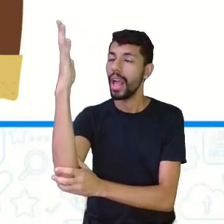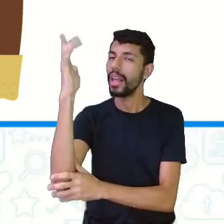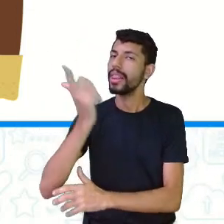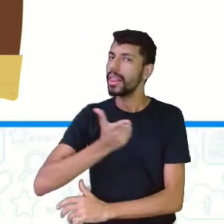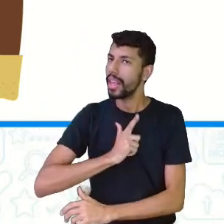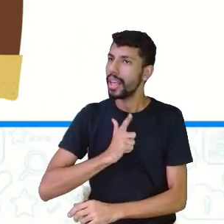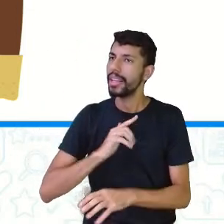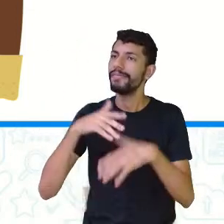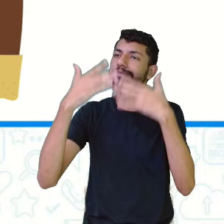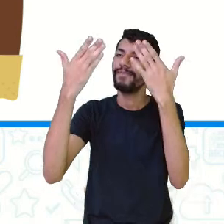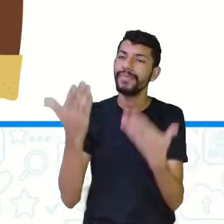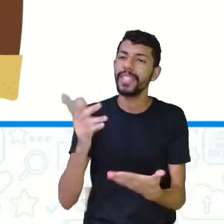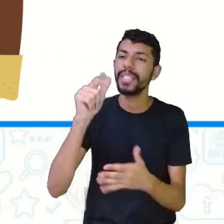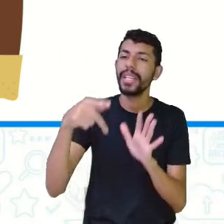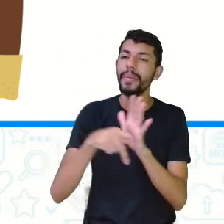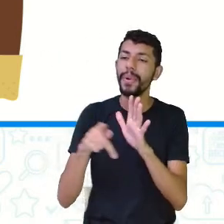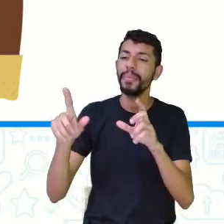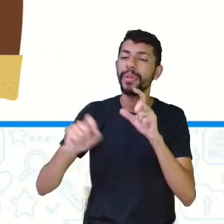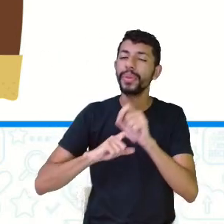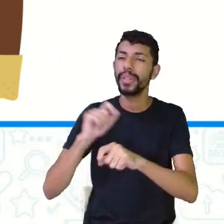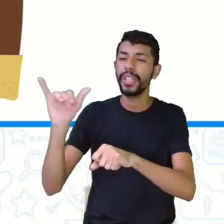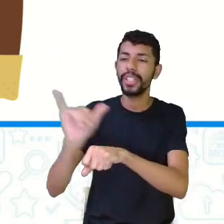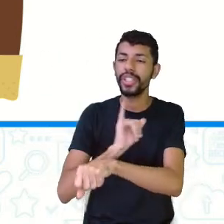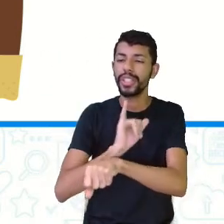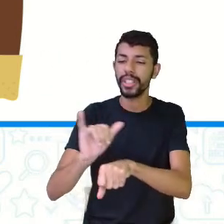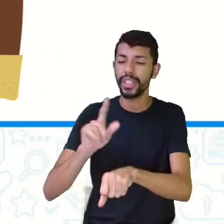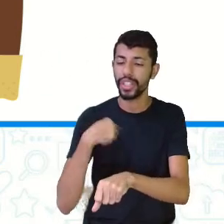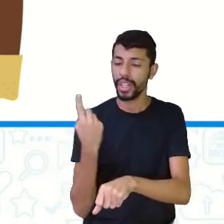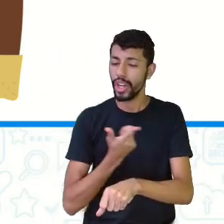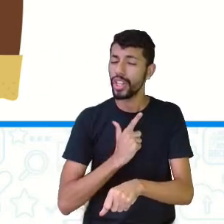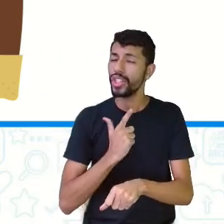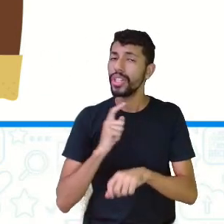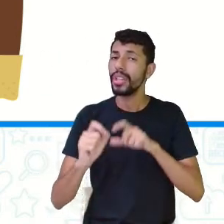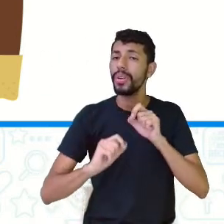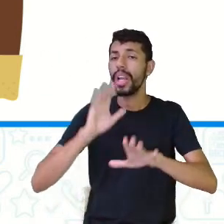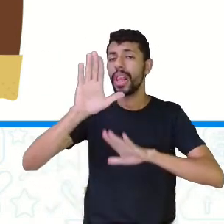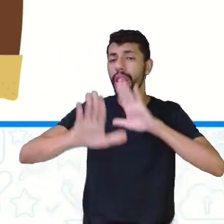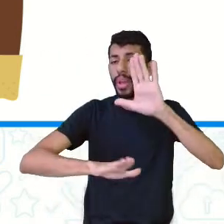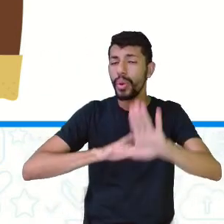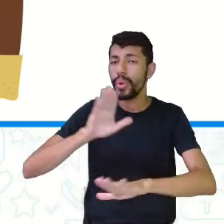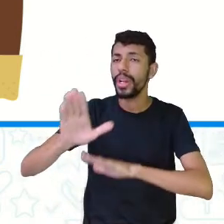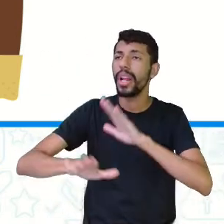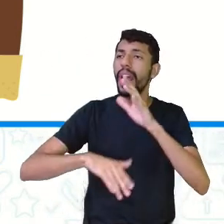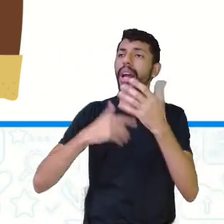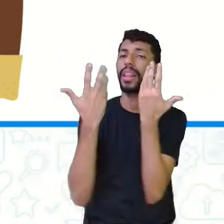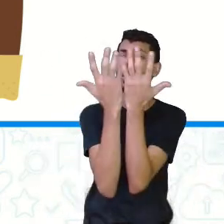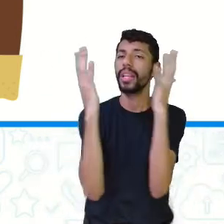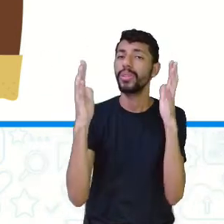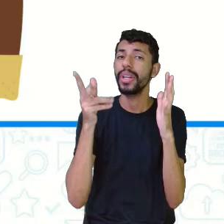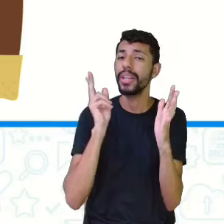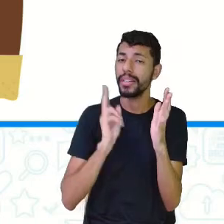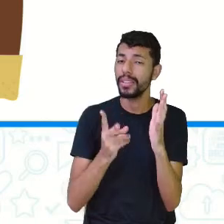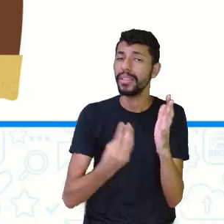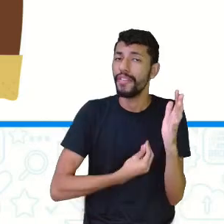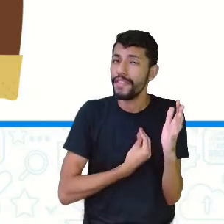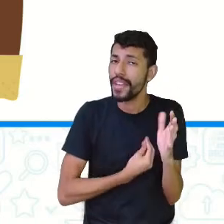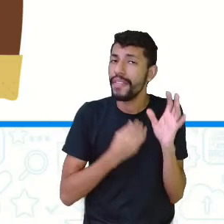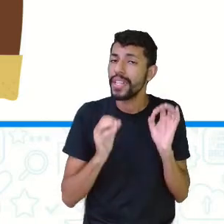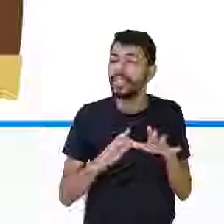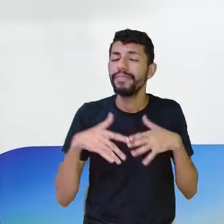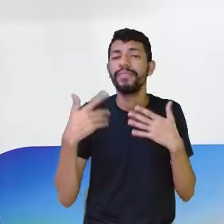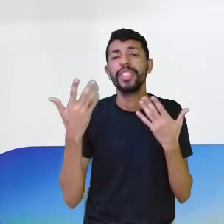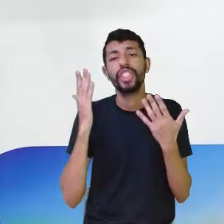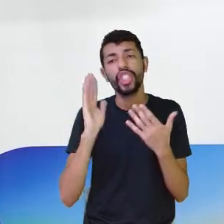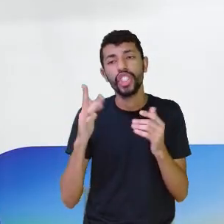e isso é um dos meios que nós temos de preservar a natureza, de manter ela viva. E já é comum